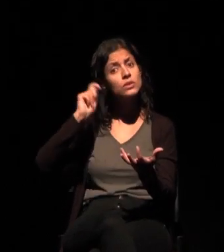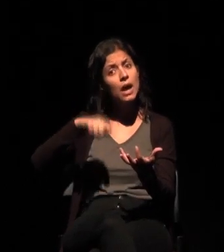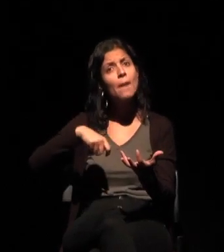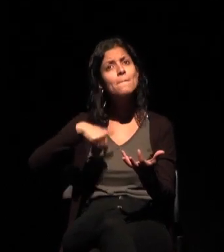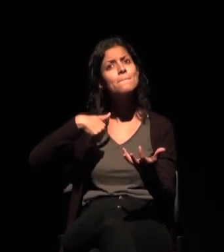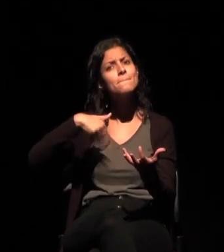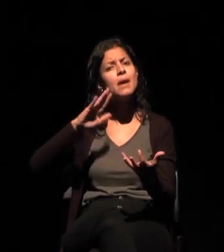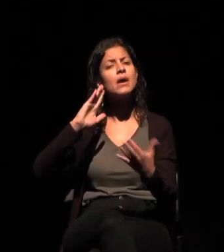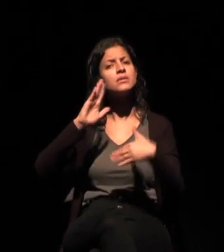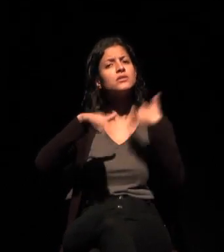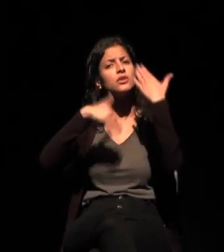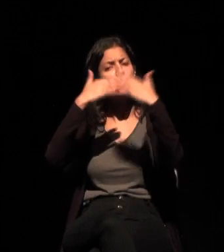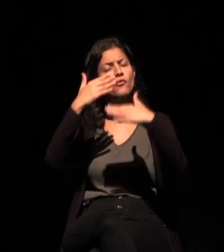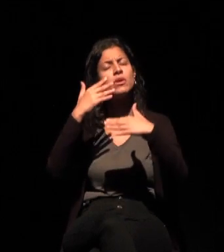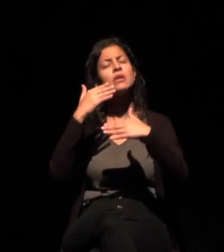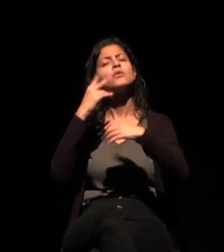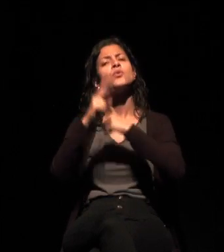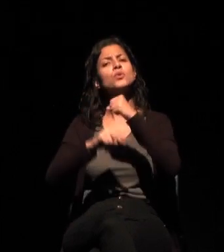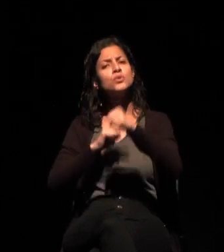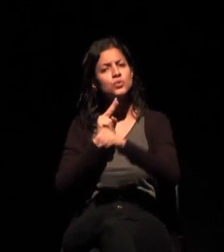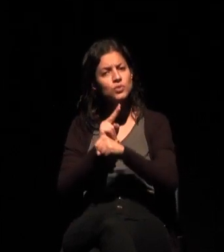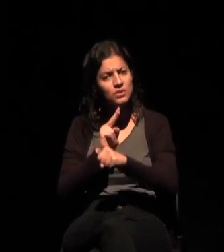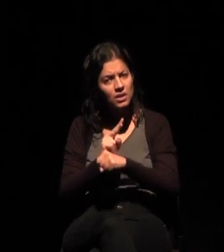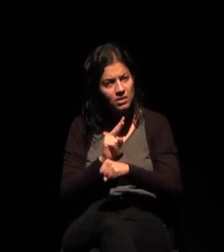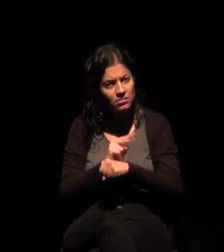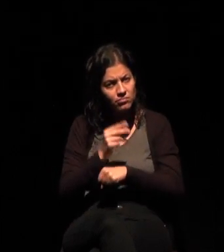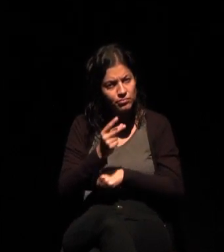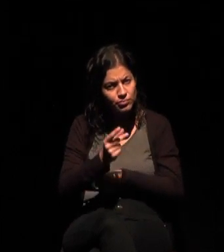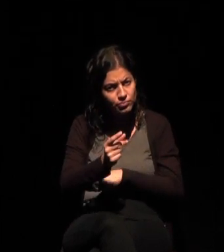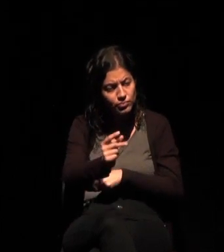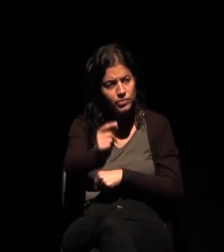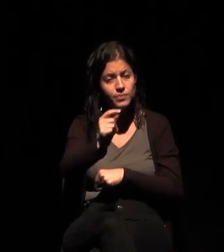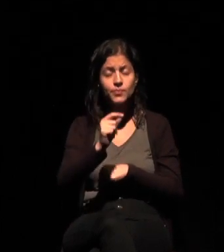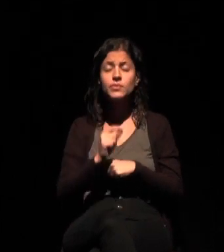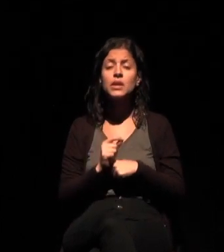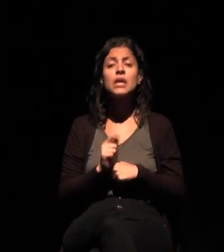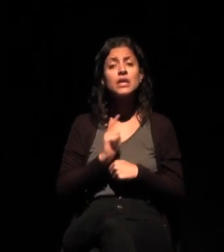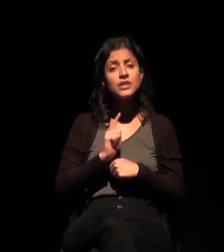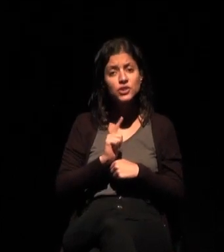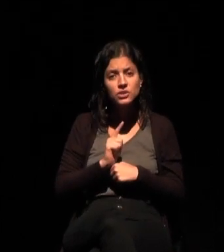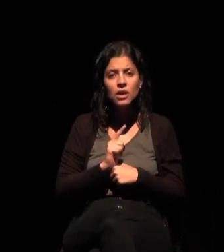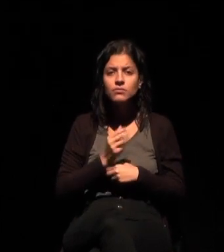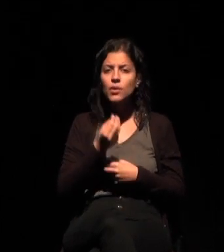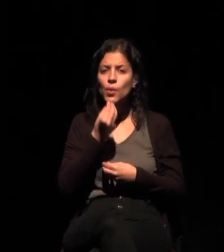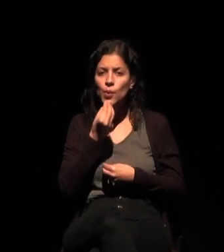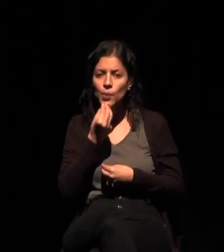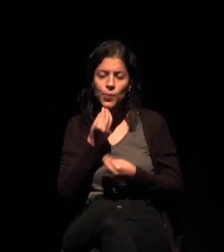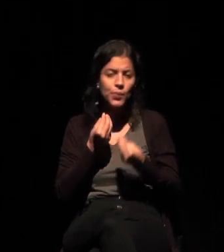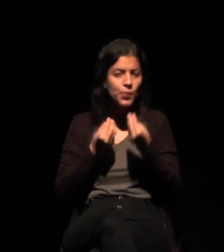mais sustentável e onde é as oportunidades pudessem ser mais